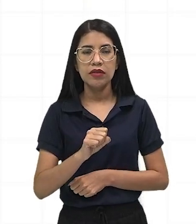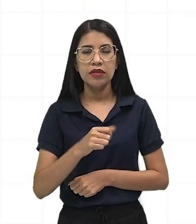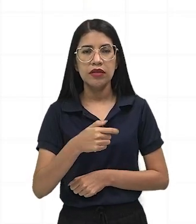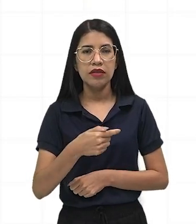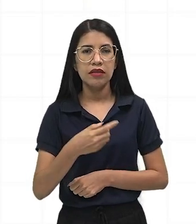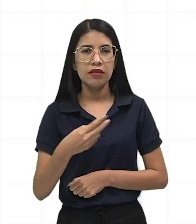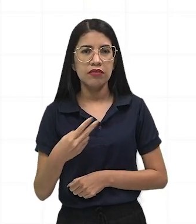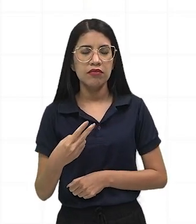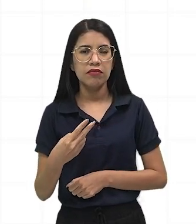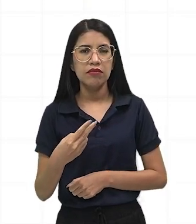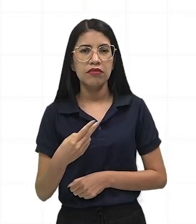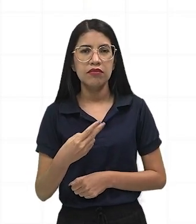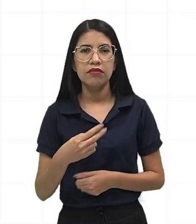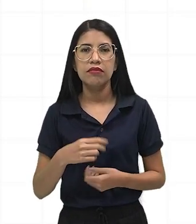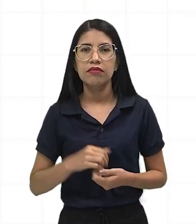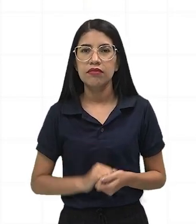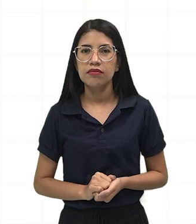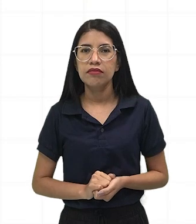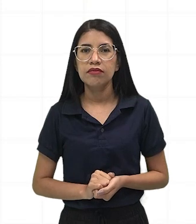1872.